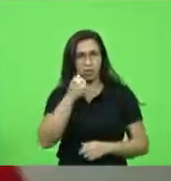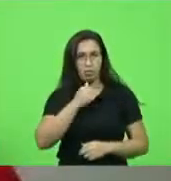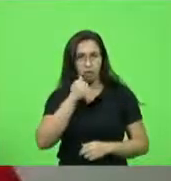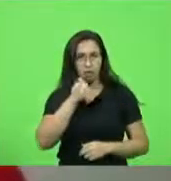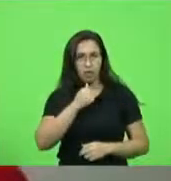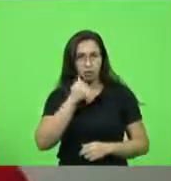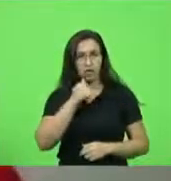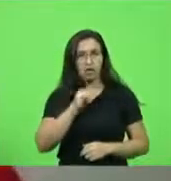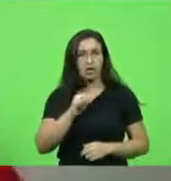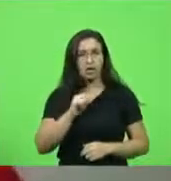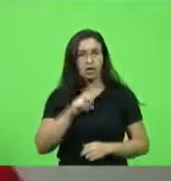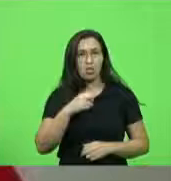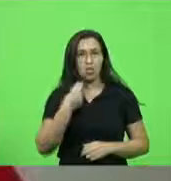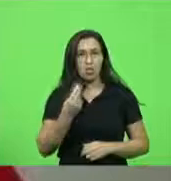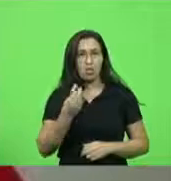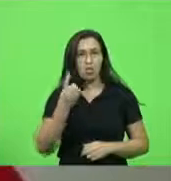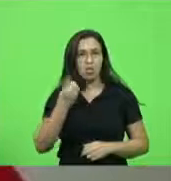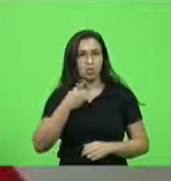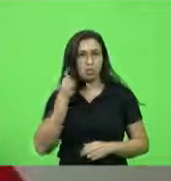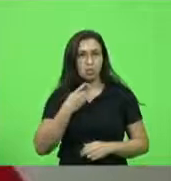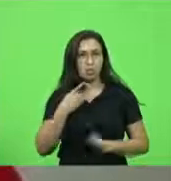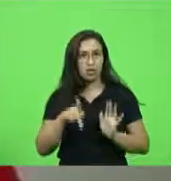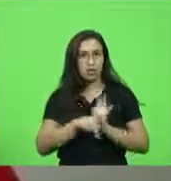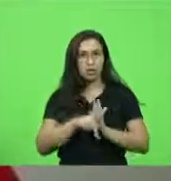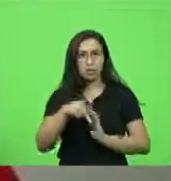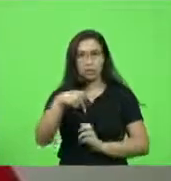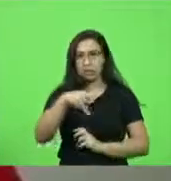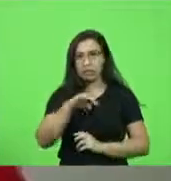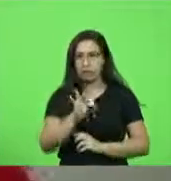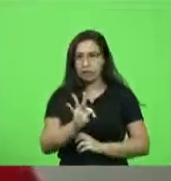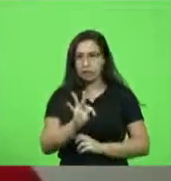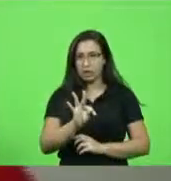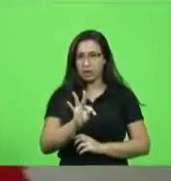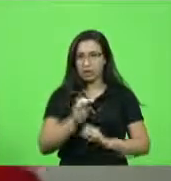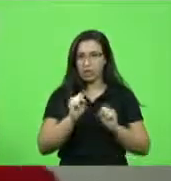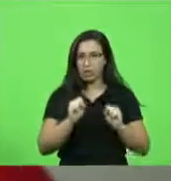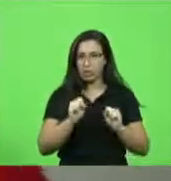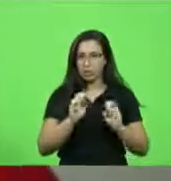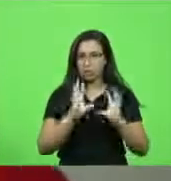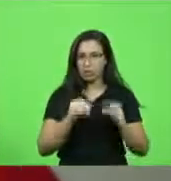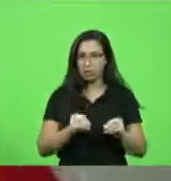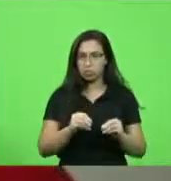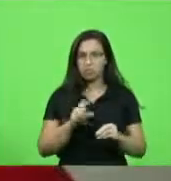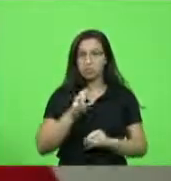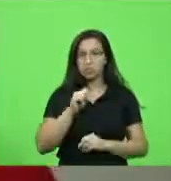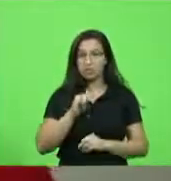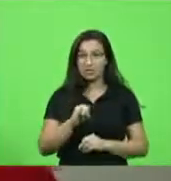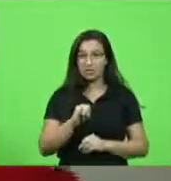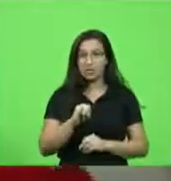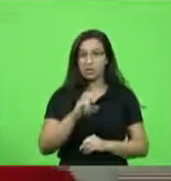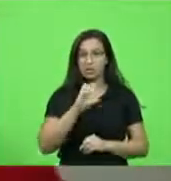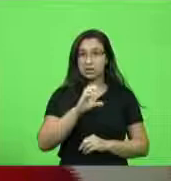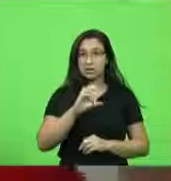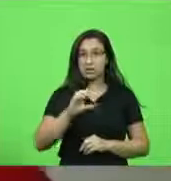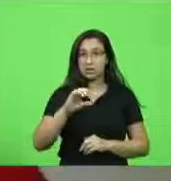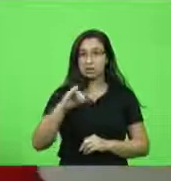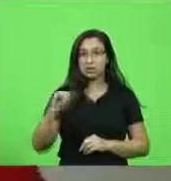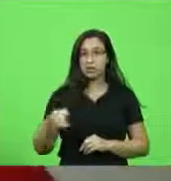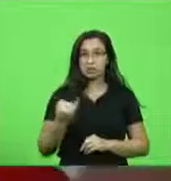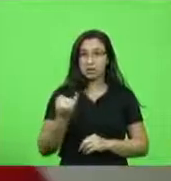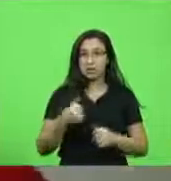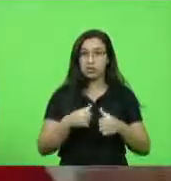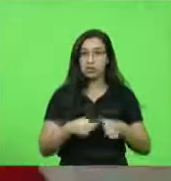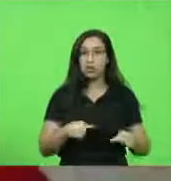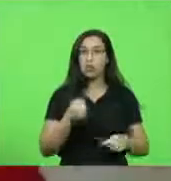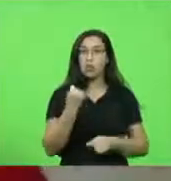sou deputada do PT? Então, quer dizer, aí vale tudo? Se quando estava na CCJ, ficou um ano e